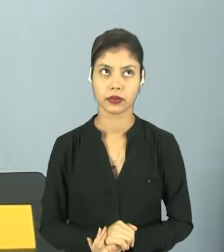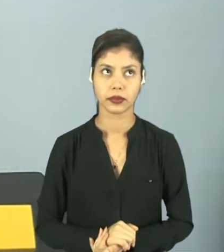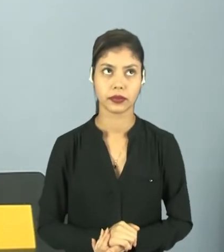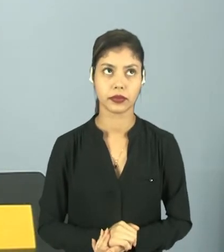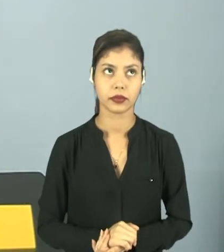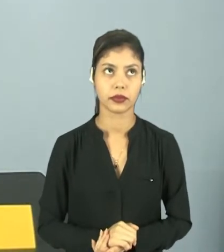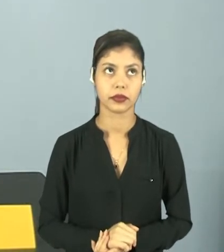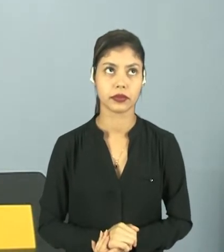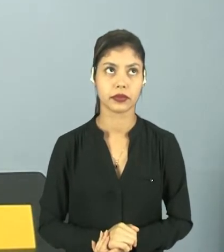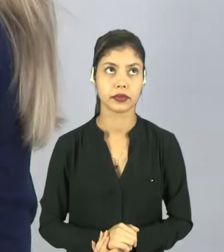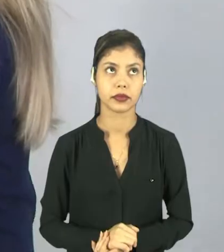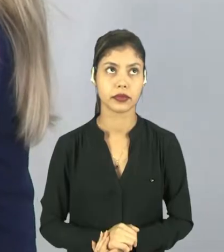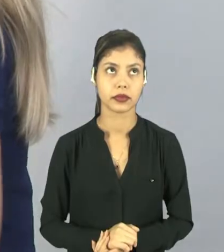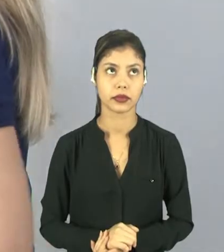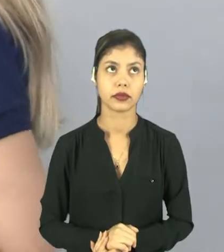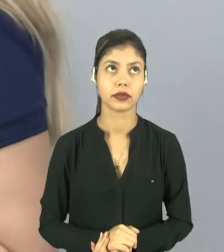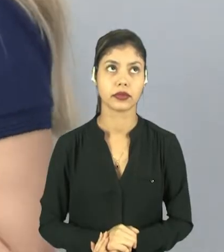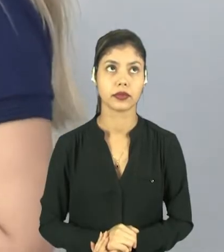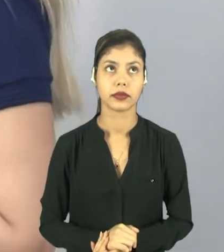Vamos lá?